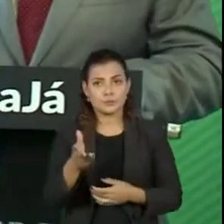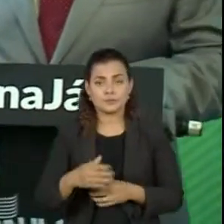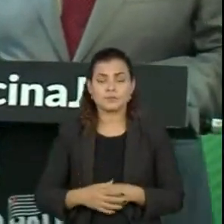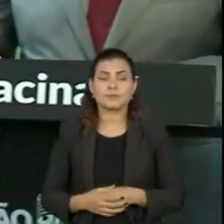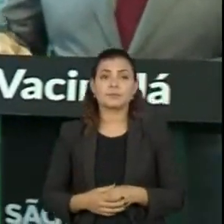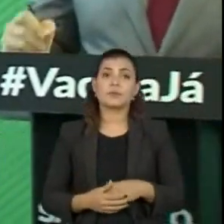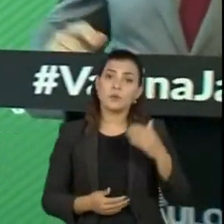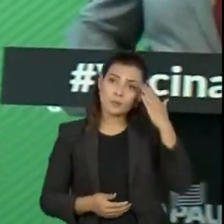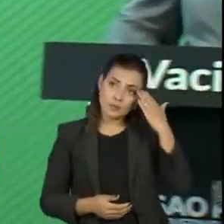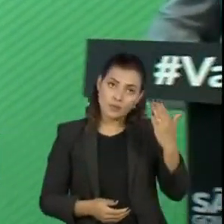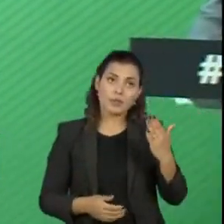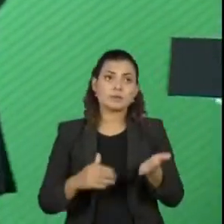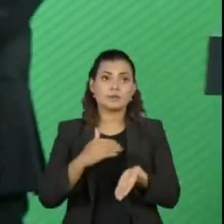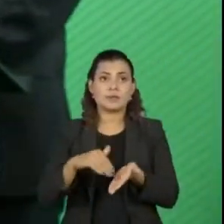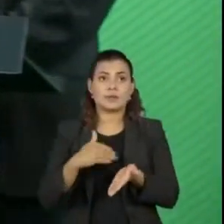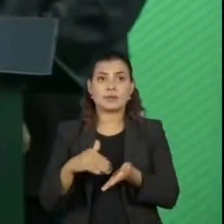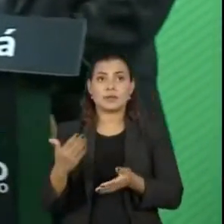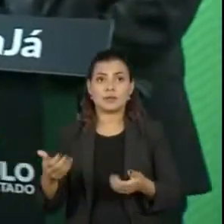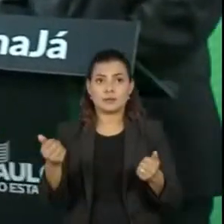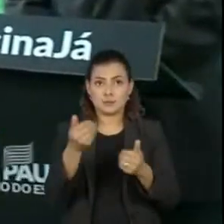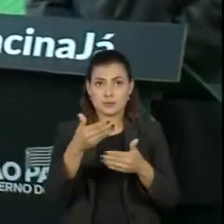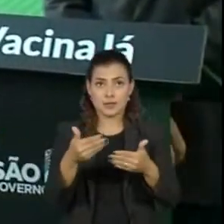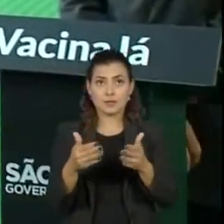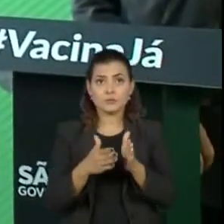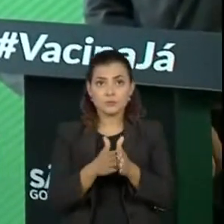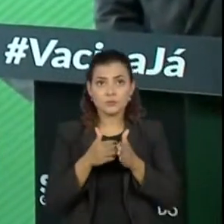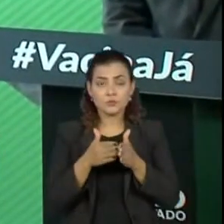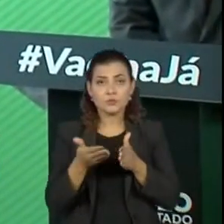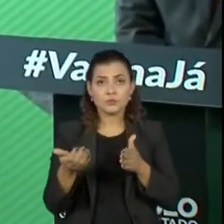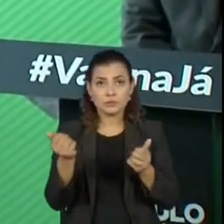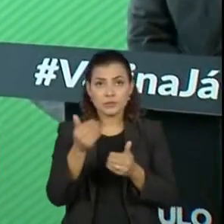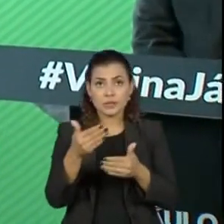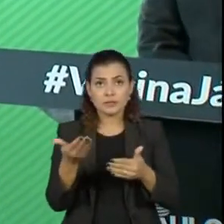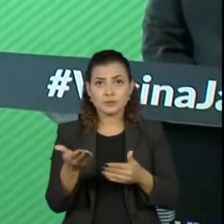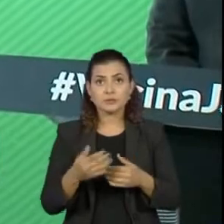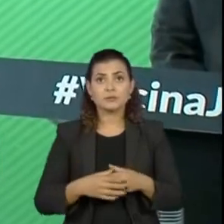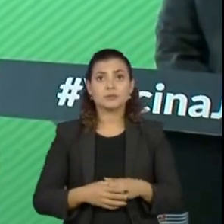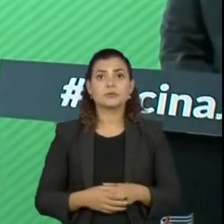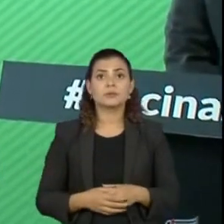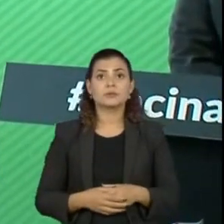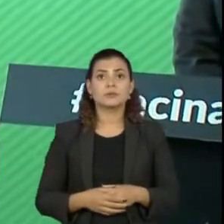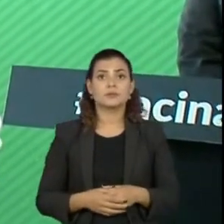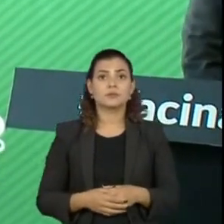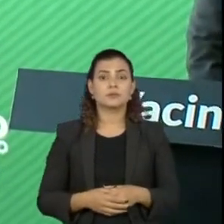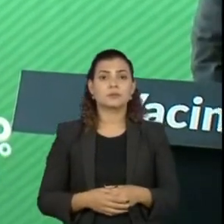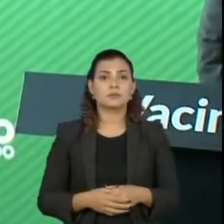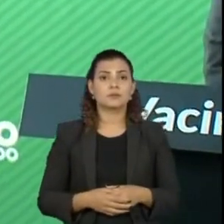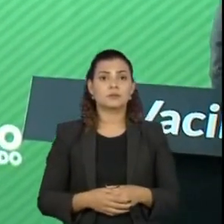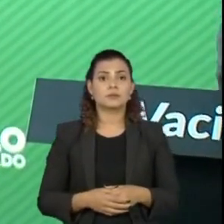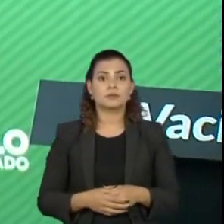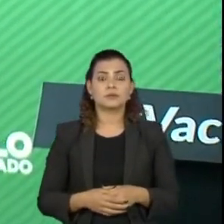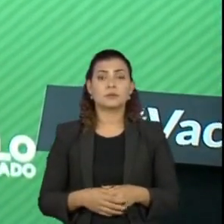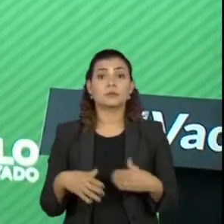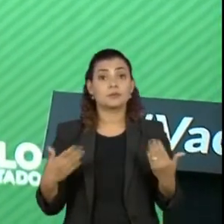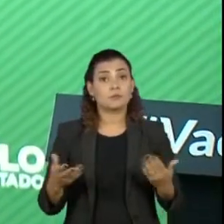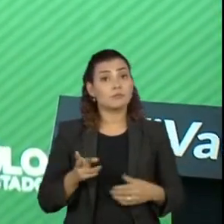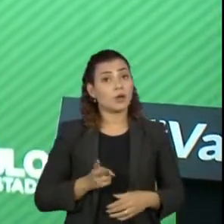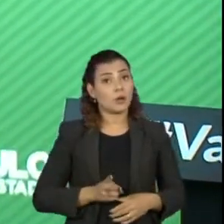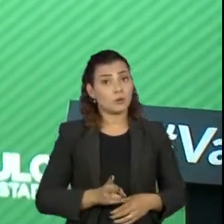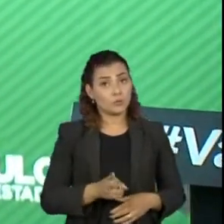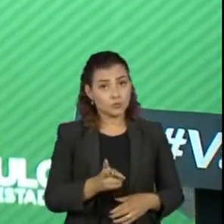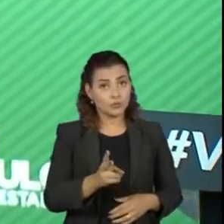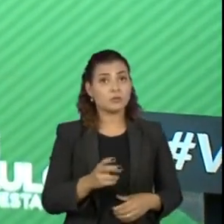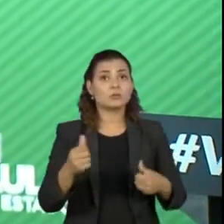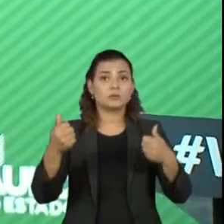senhor secretário. Seguinte slide, por favor. Muito bem. Então, para dar continuidade a essa